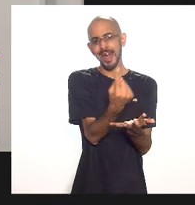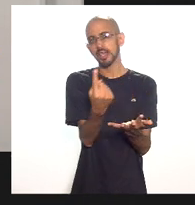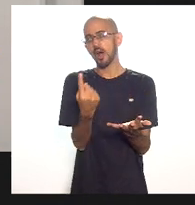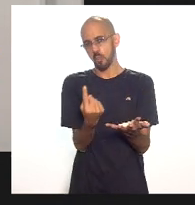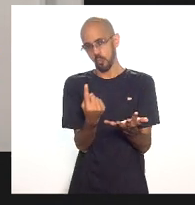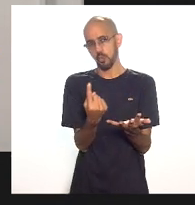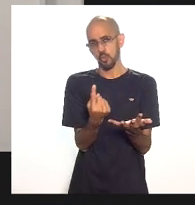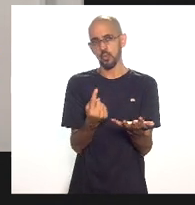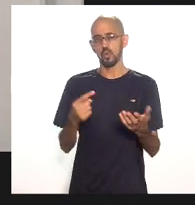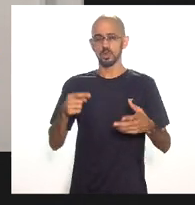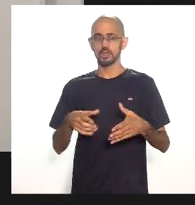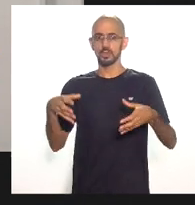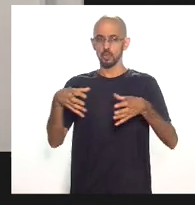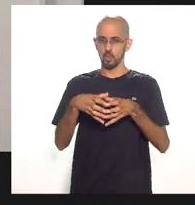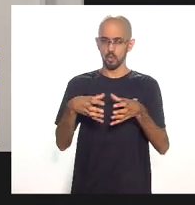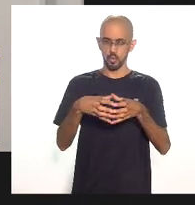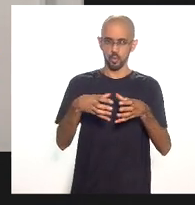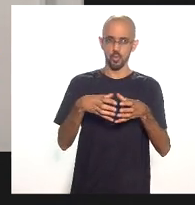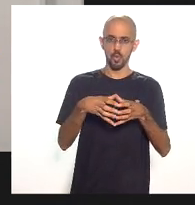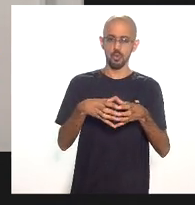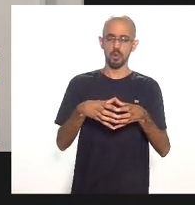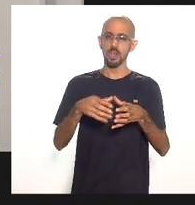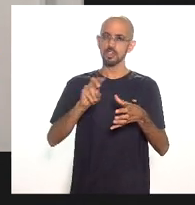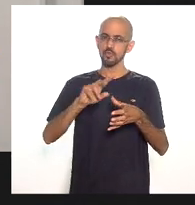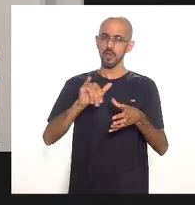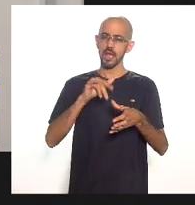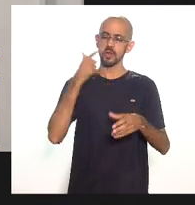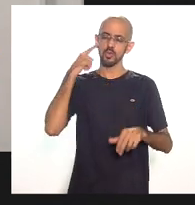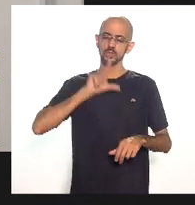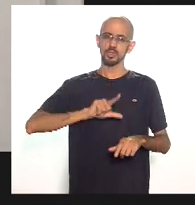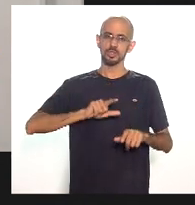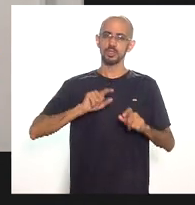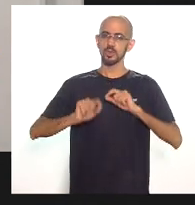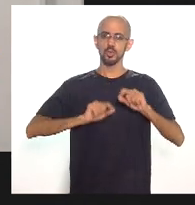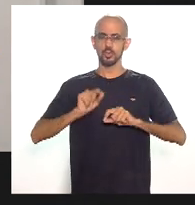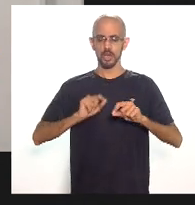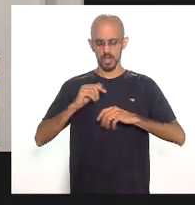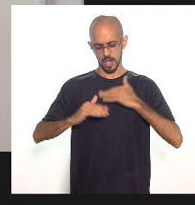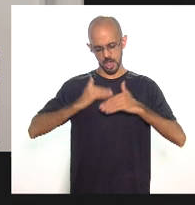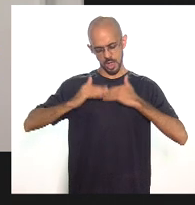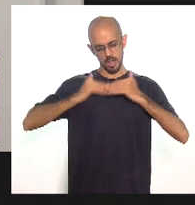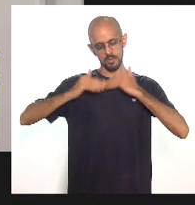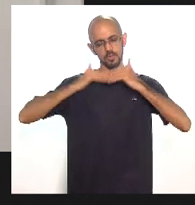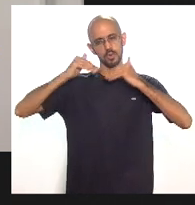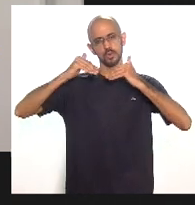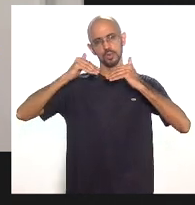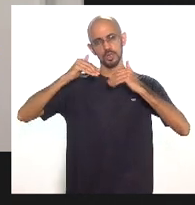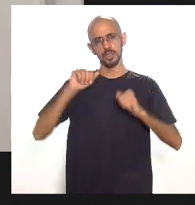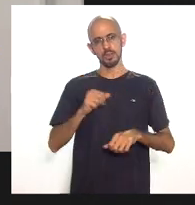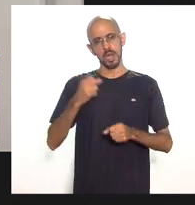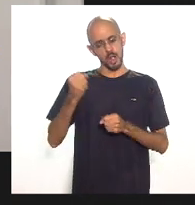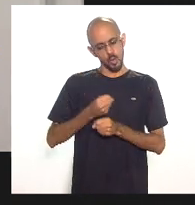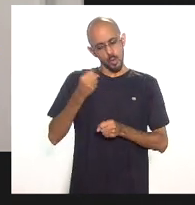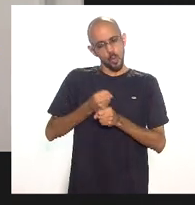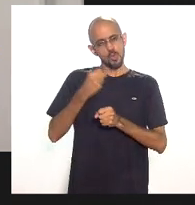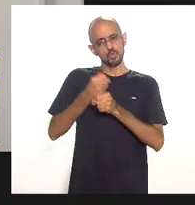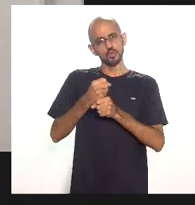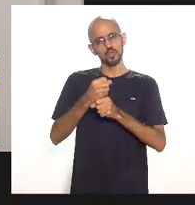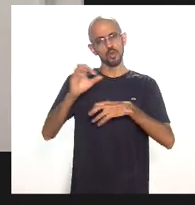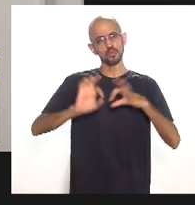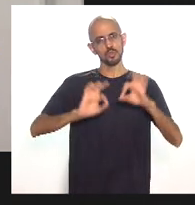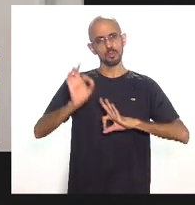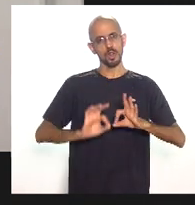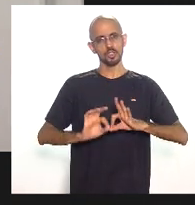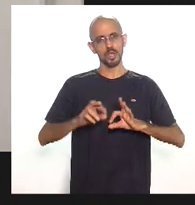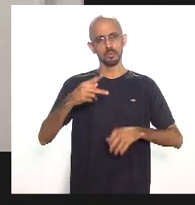senhores que compõem esta comissão, nós vamos poder contribuir para a construção desse projeto de